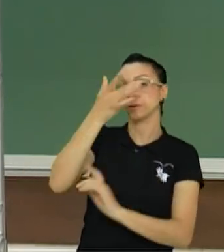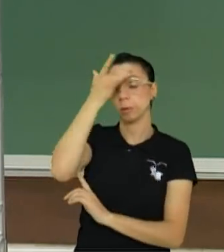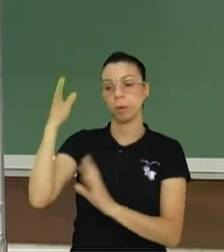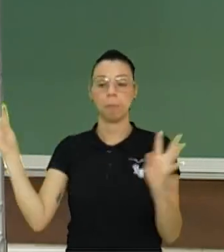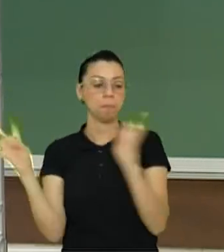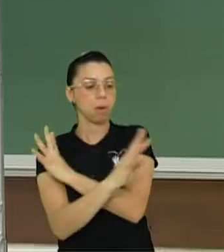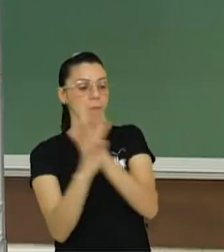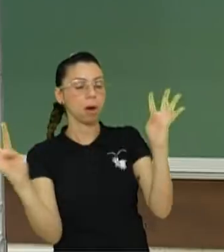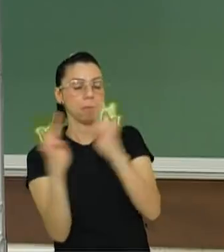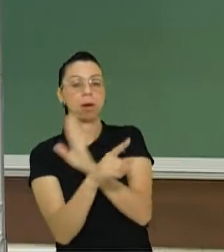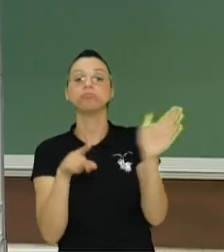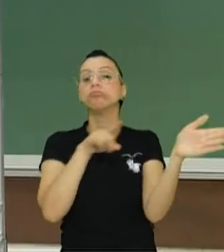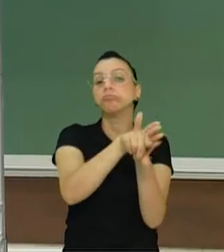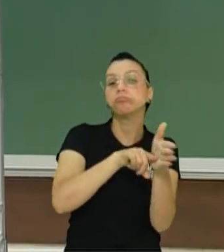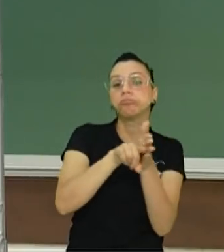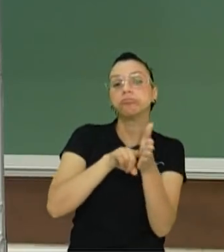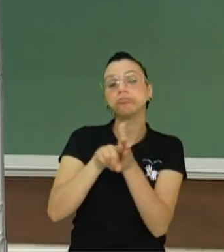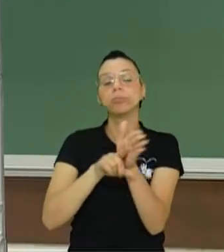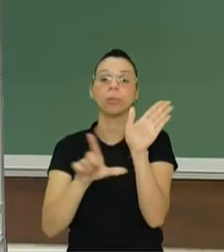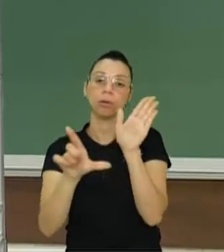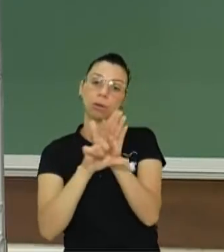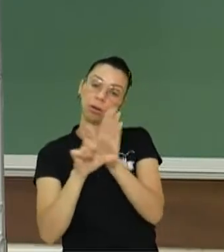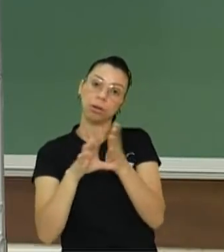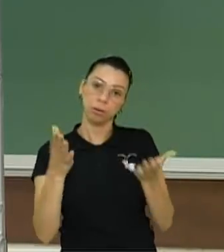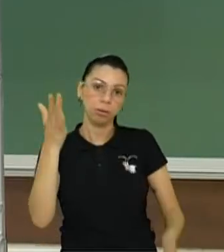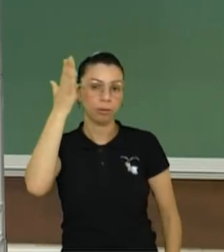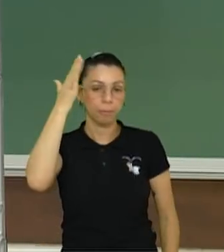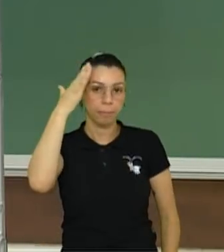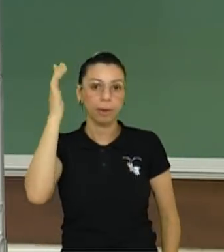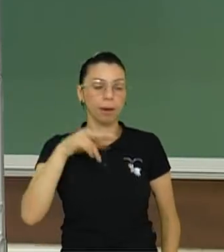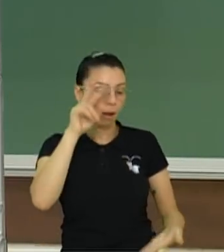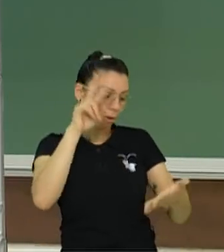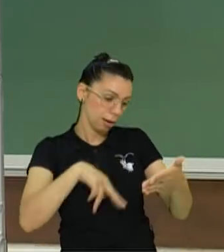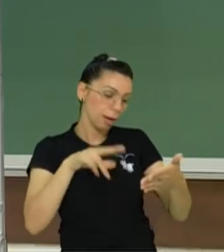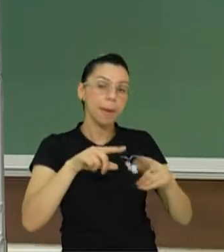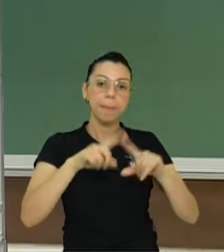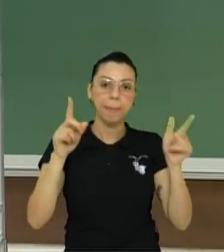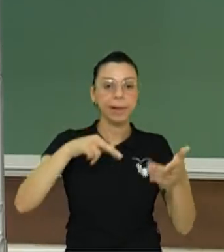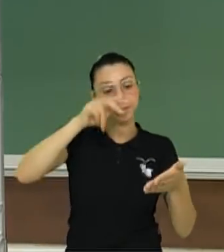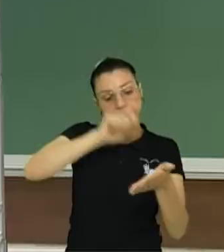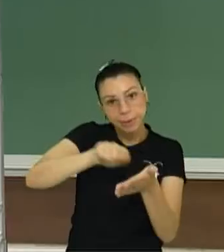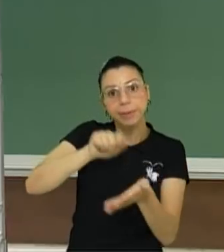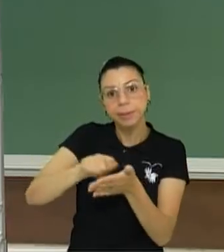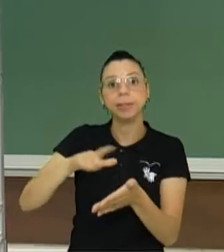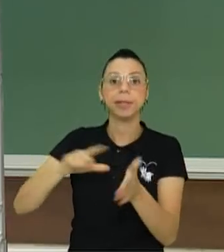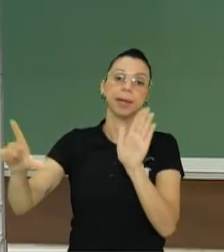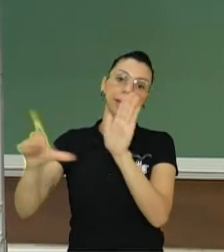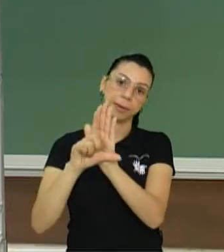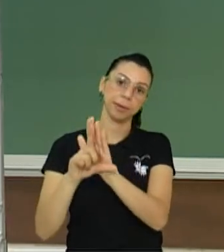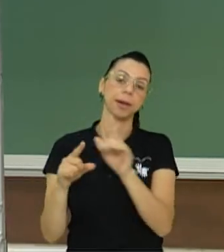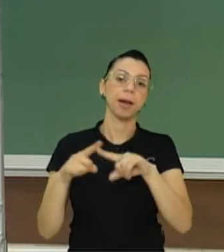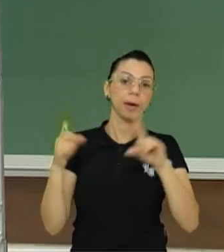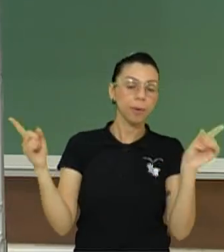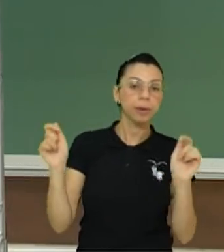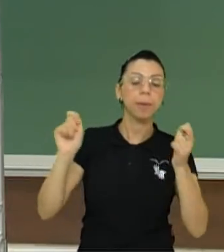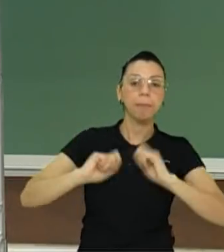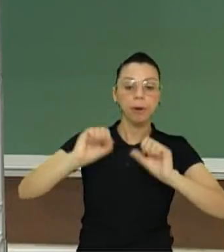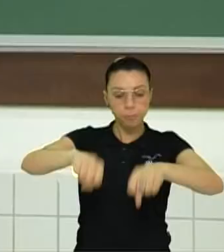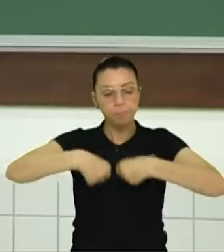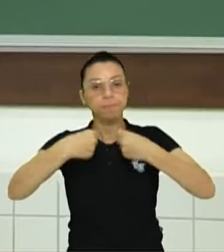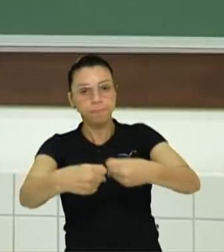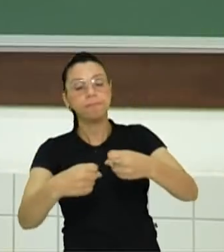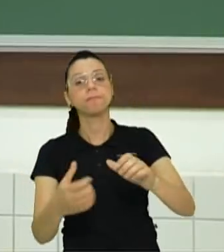poderiam consultar as 12 leis. Se sabiam ler, outra história, mas estavam escritas as leis. Agora você pode se defender. E você